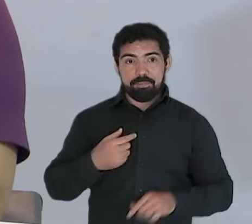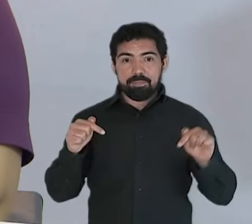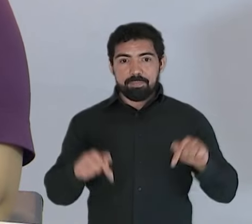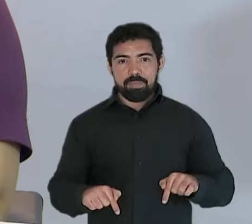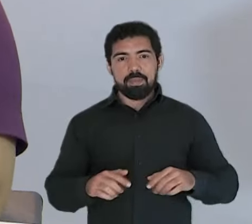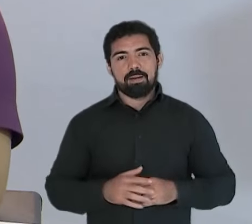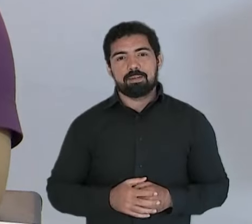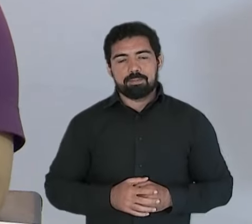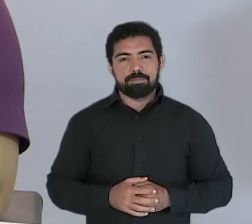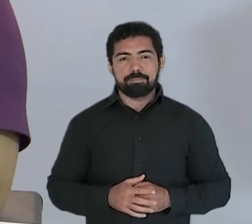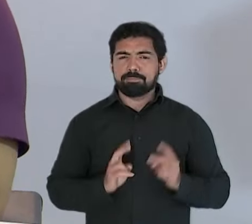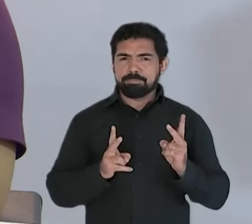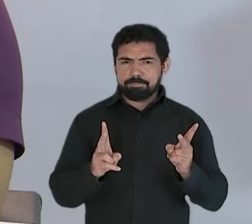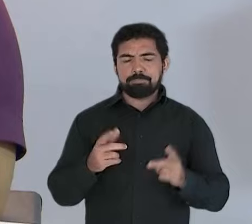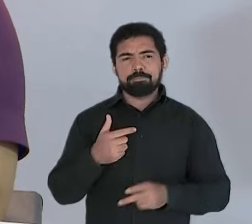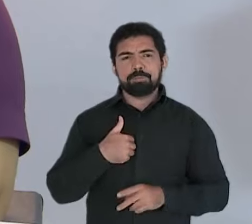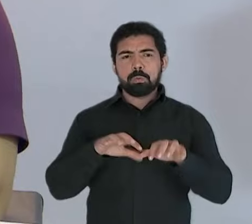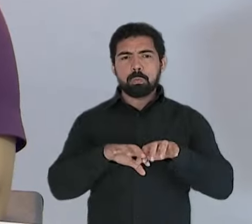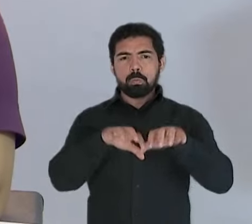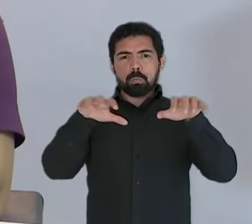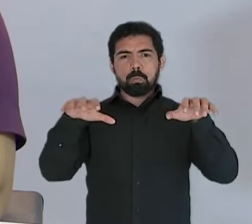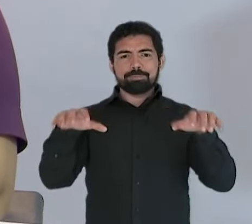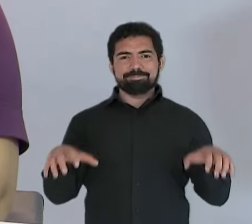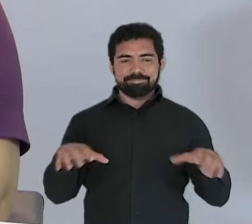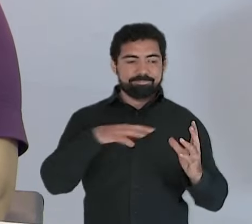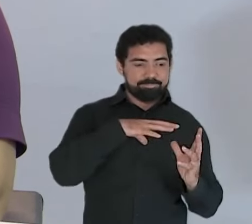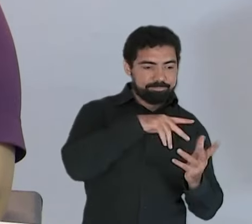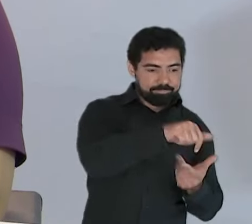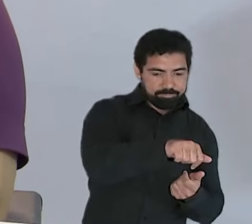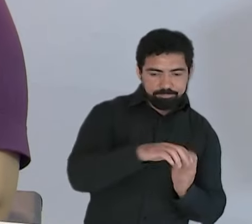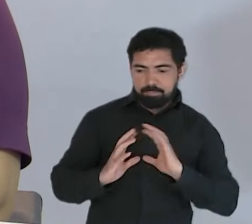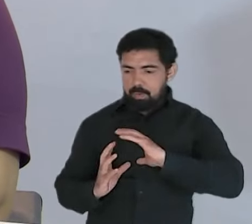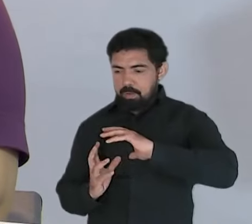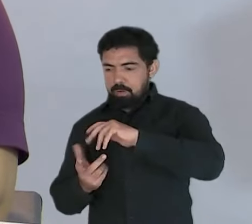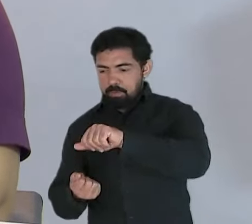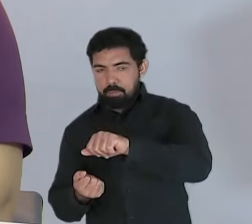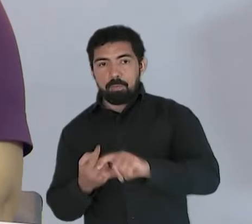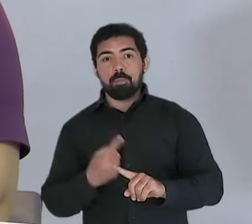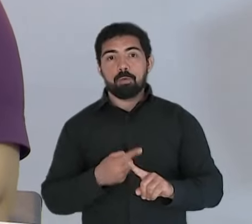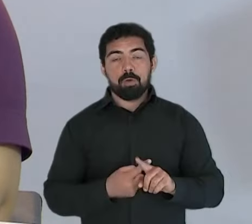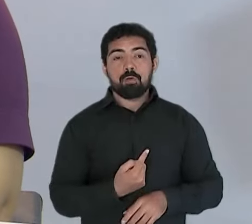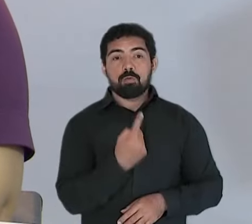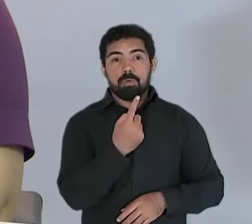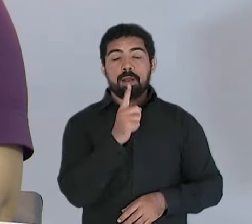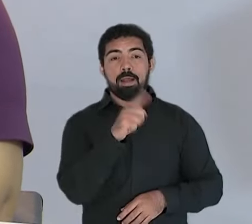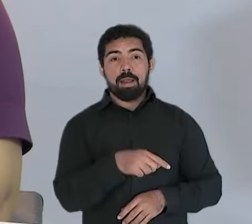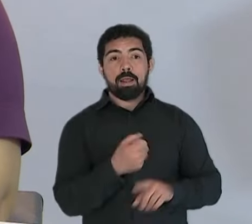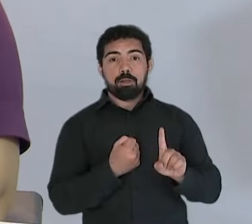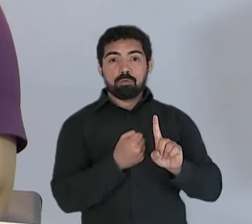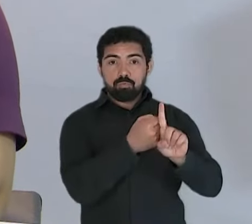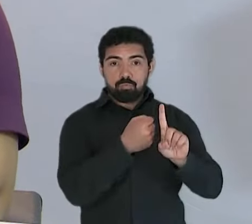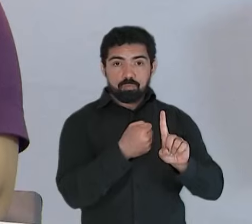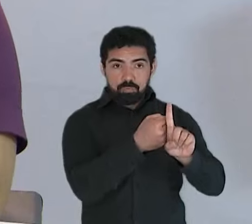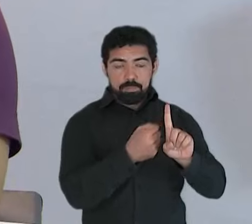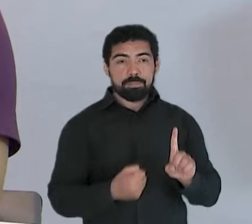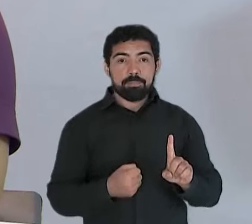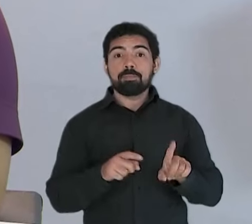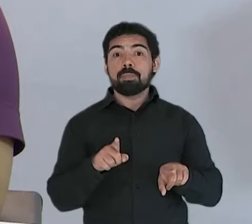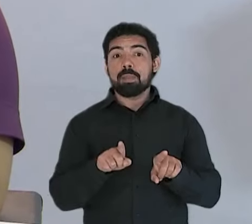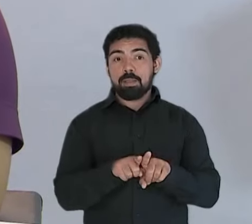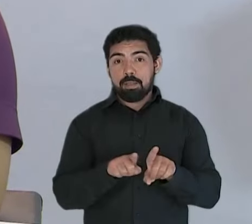Eu sempre vivo os 2 mundos, né? Porque é o nível de suporte 1, que foi tudo novo, e o nível de